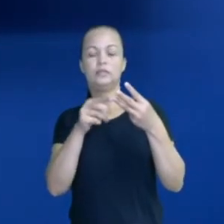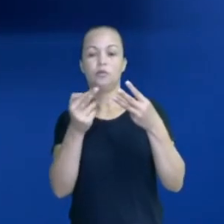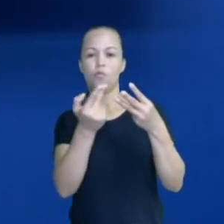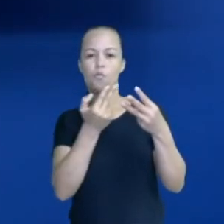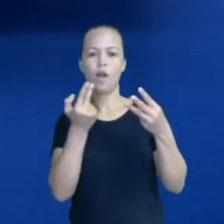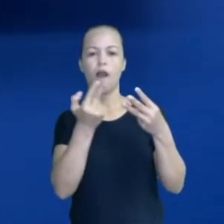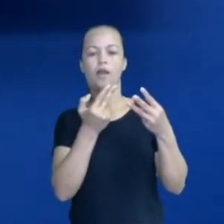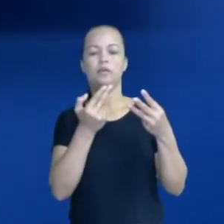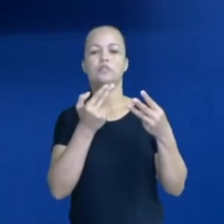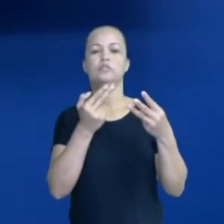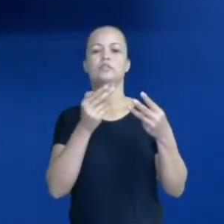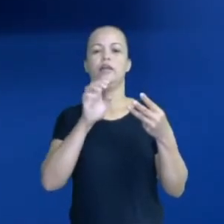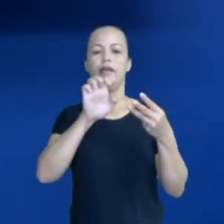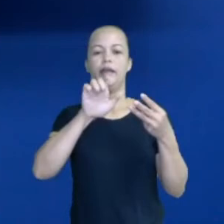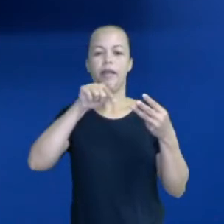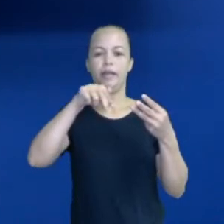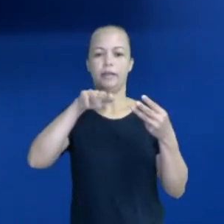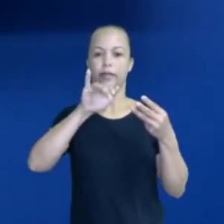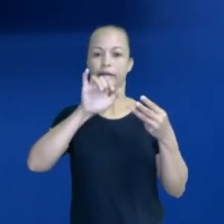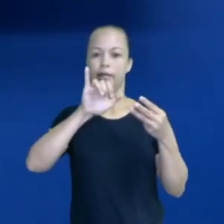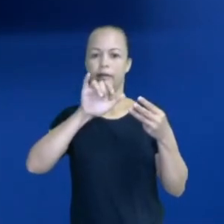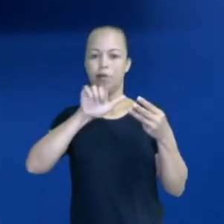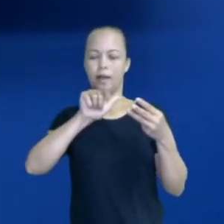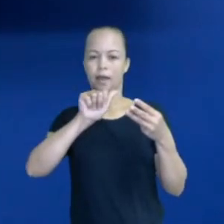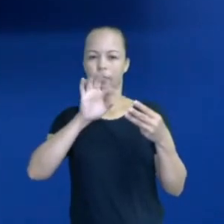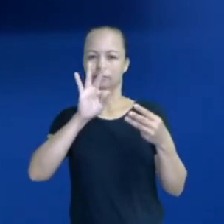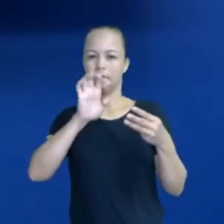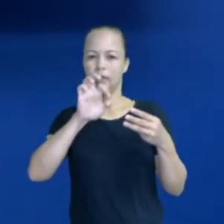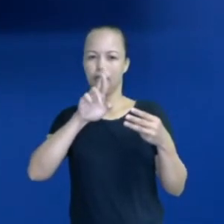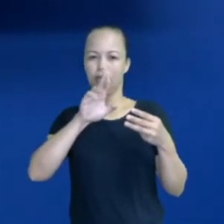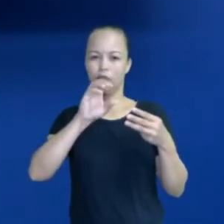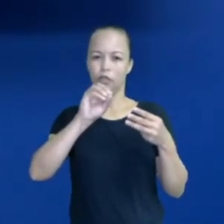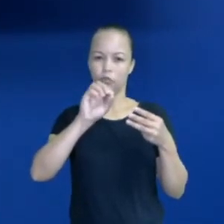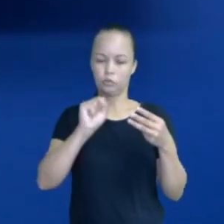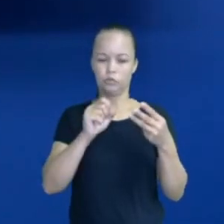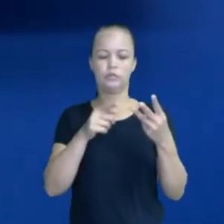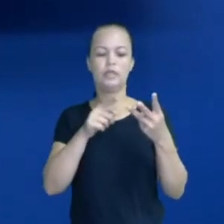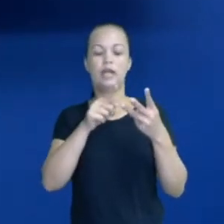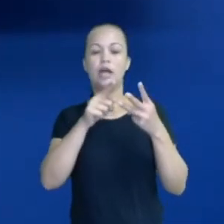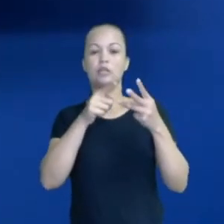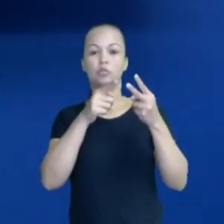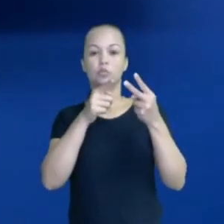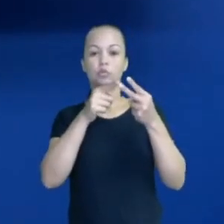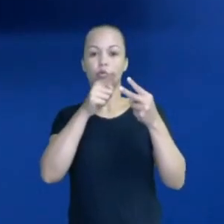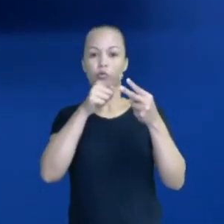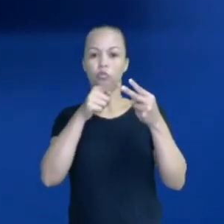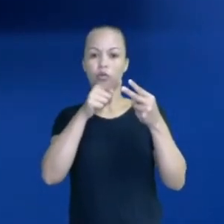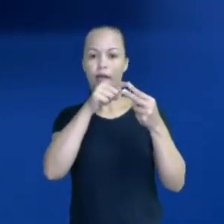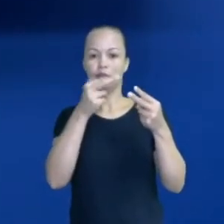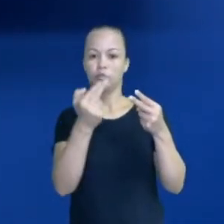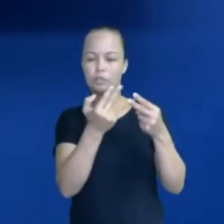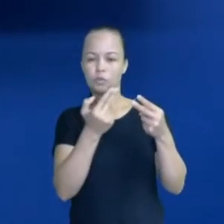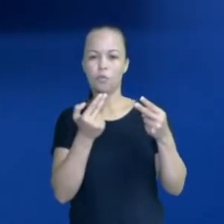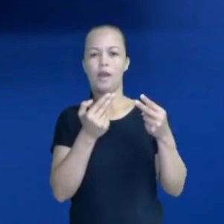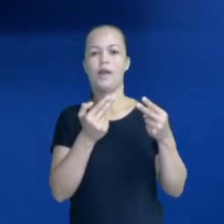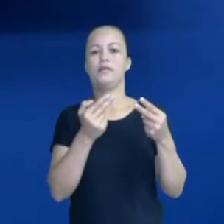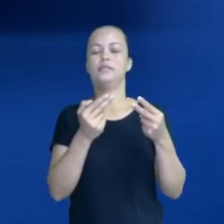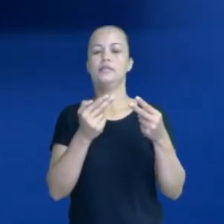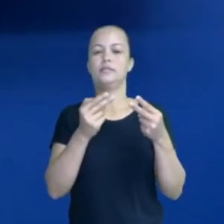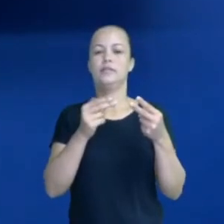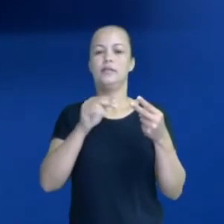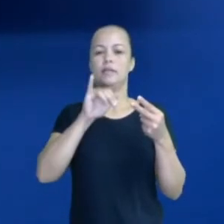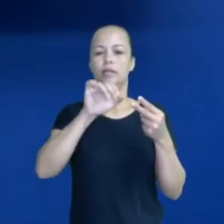equiláteros. 2 lados iguais, isósceles. 3 lados diferentes, escaleno.